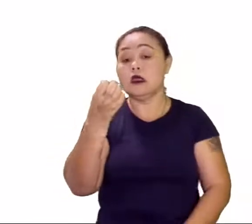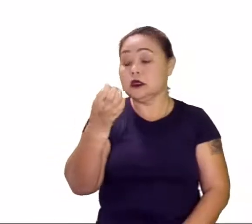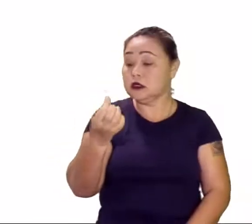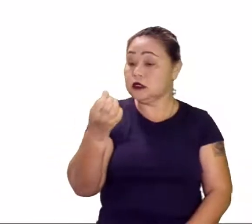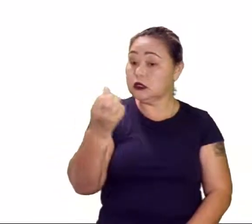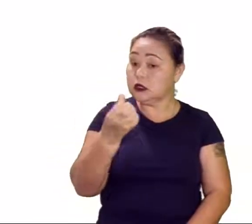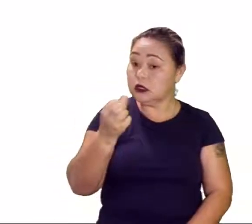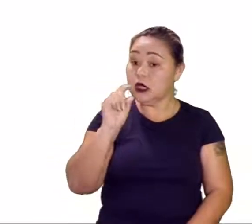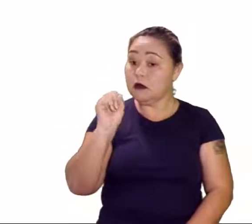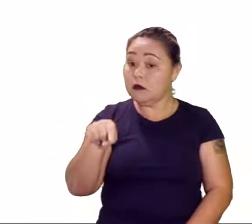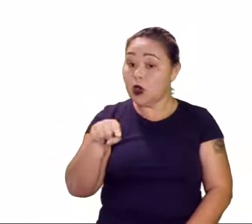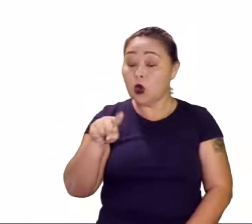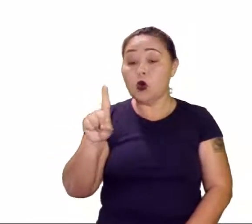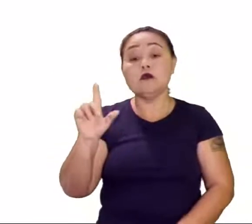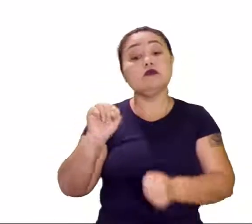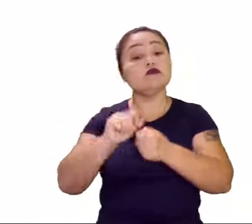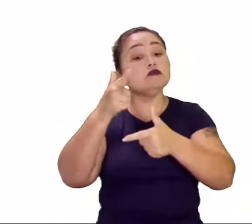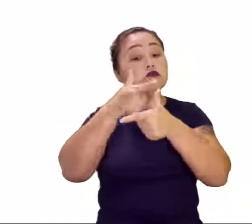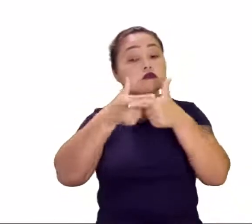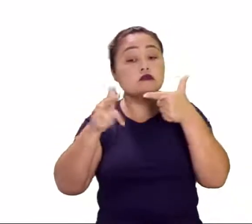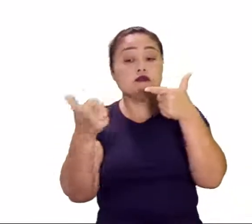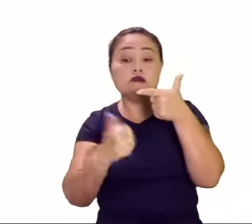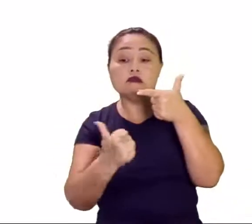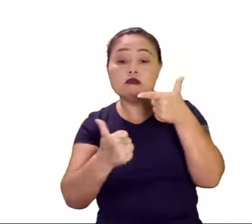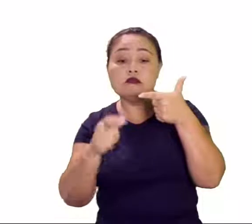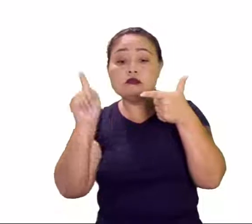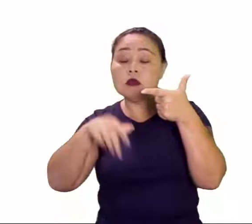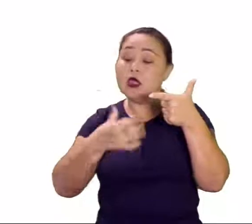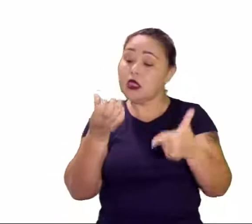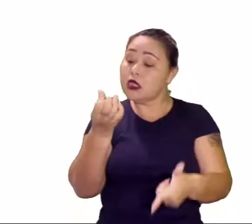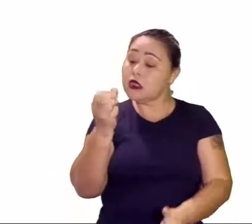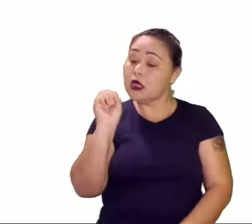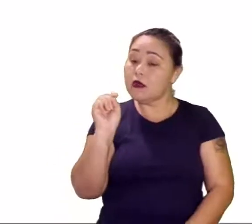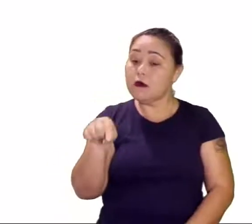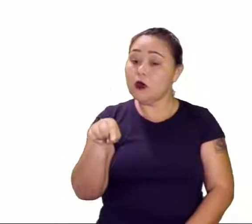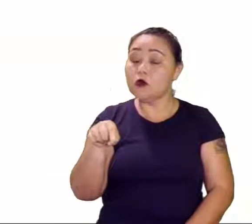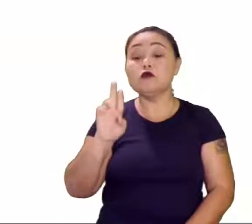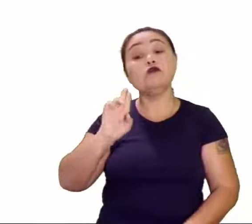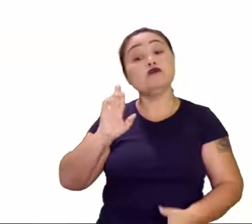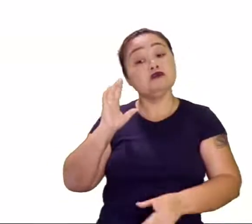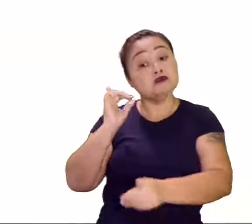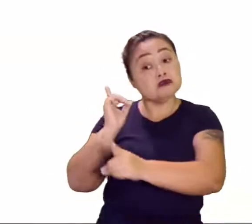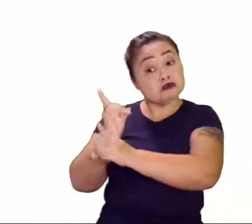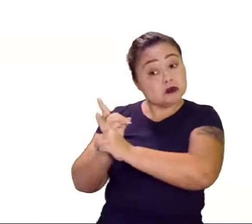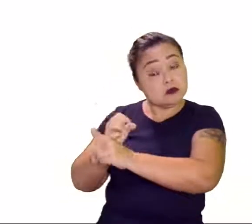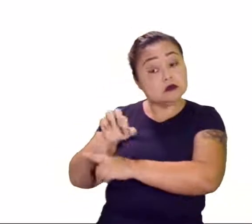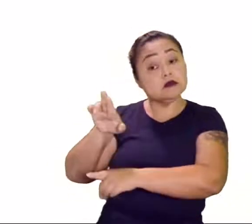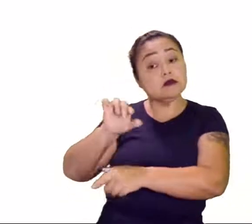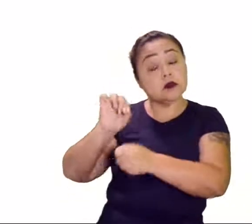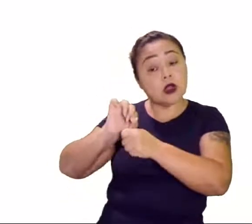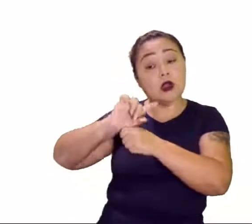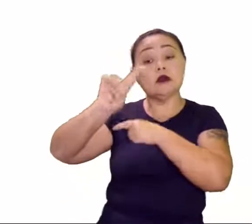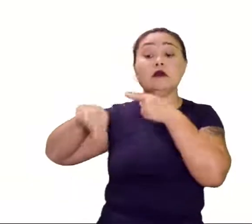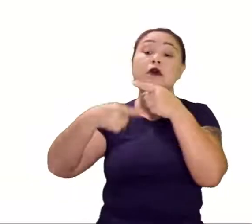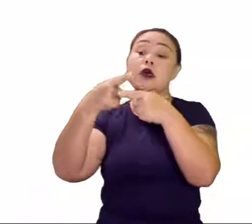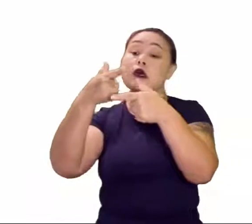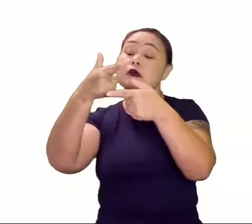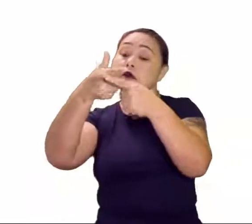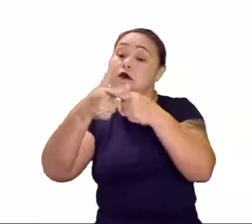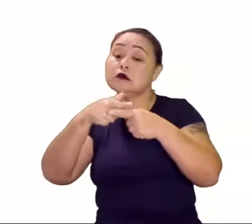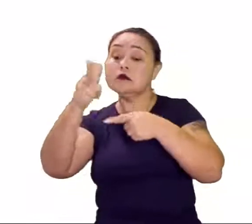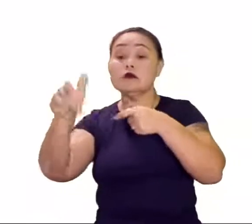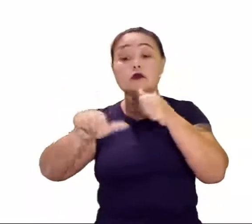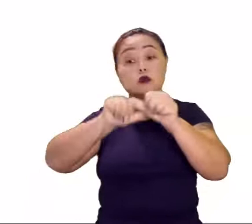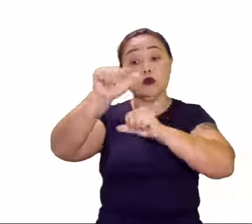mil. Dividido por 11. 6 mil. Então, chegamos aí à nossa razão, né? Que estava multiplicando e